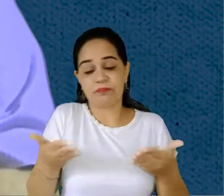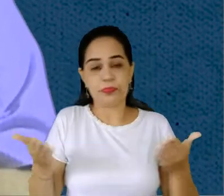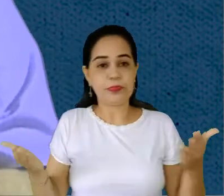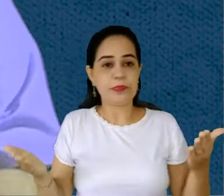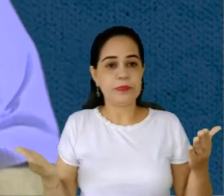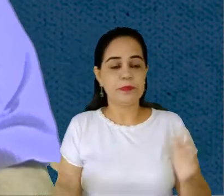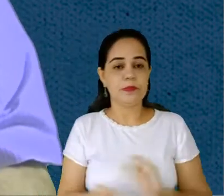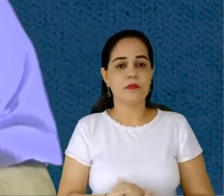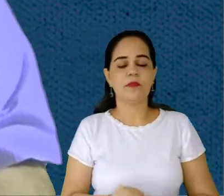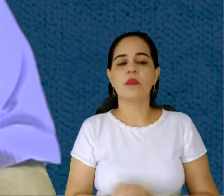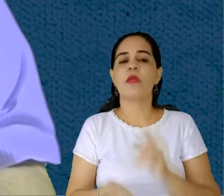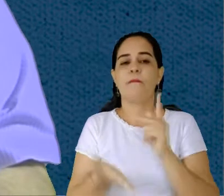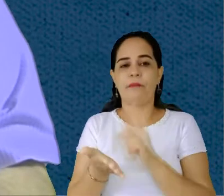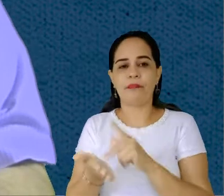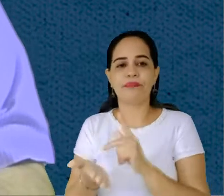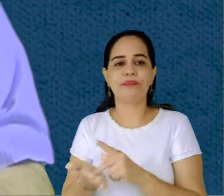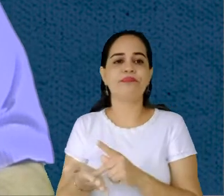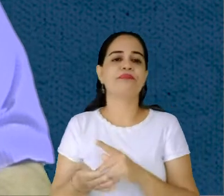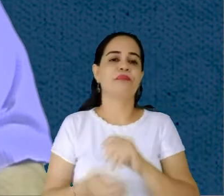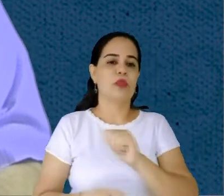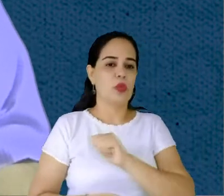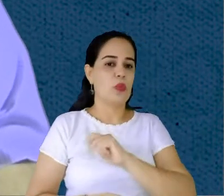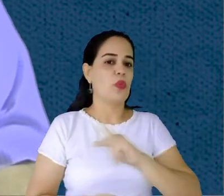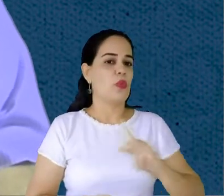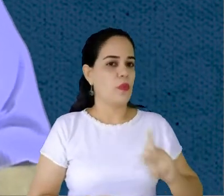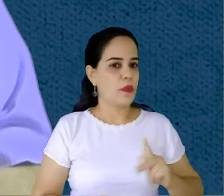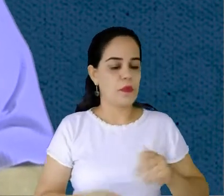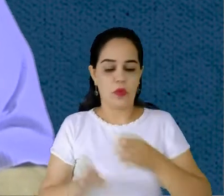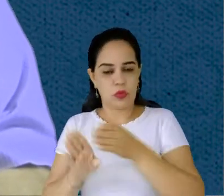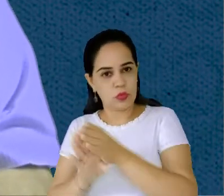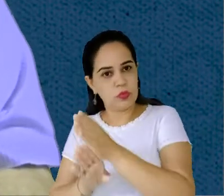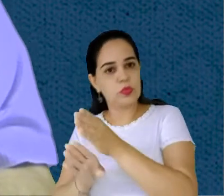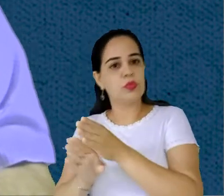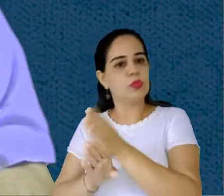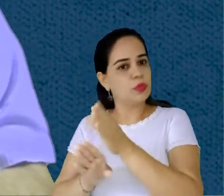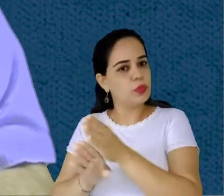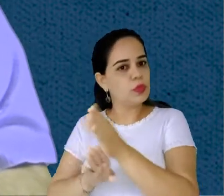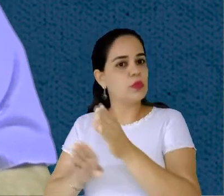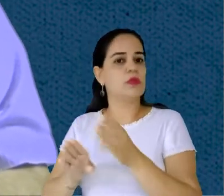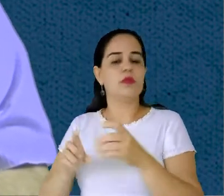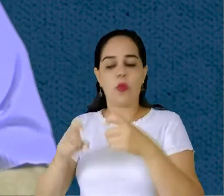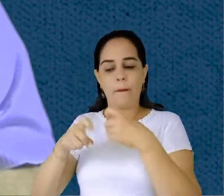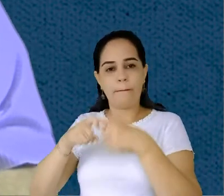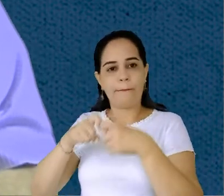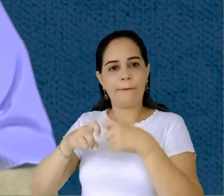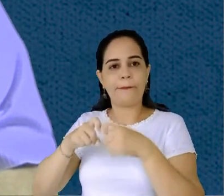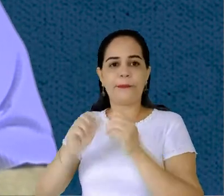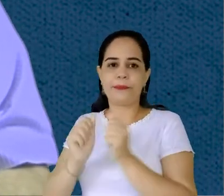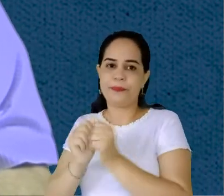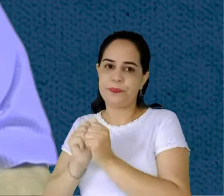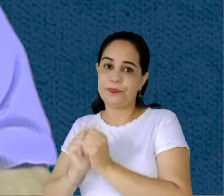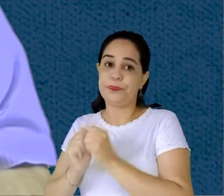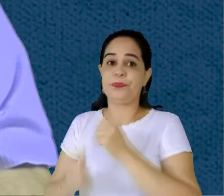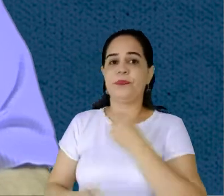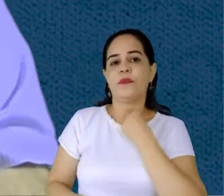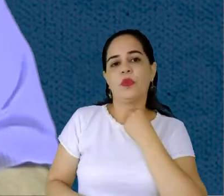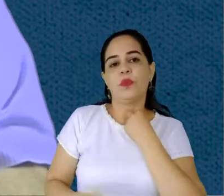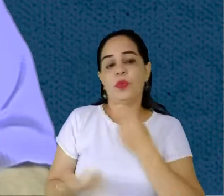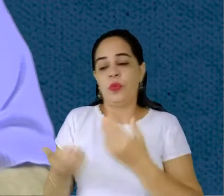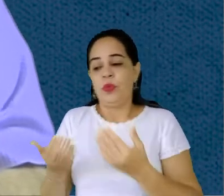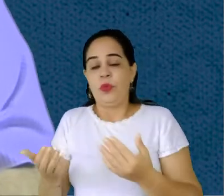né? Mas o fato é que os apóstolos chamam a atenção para esse aspecto das